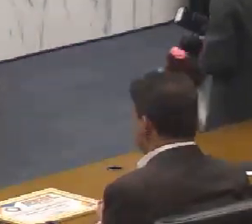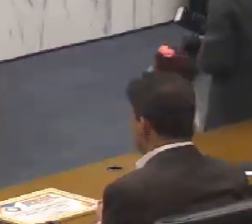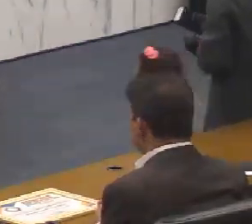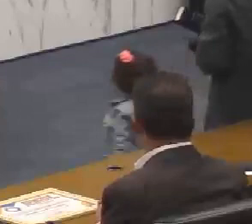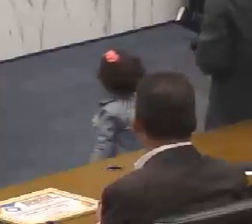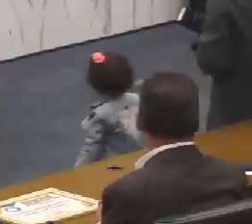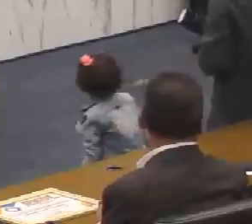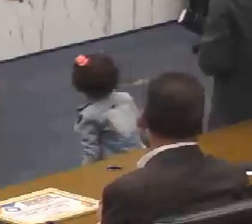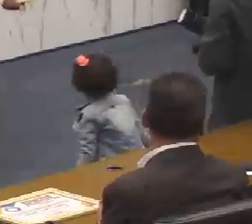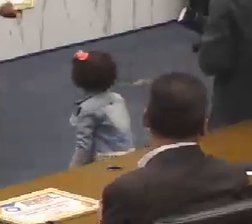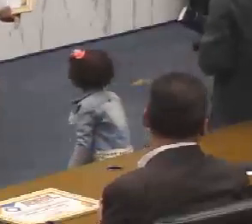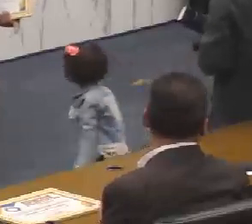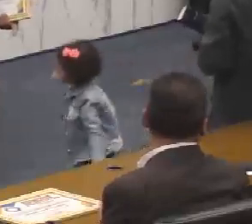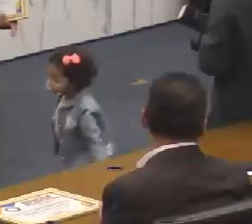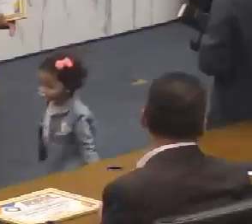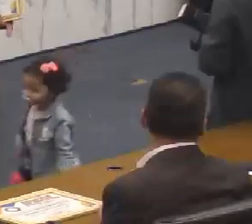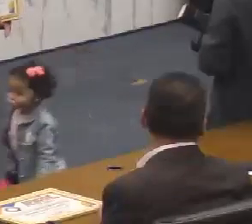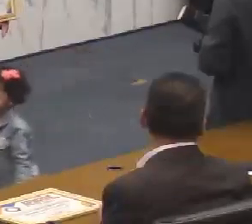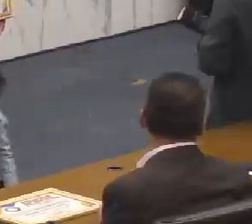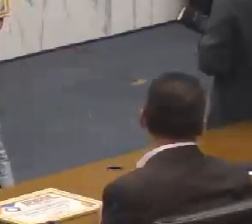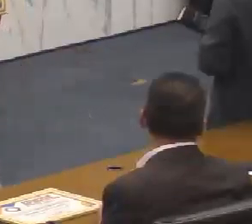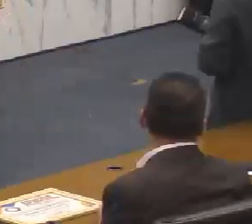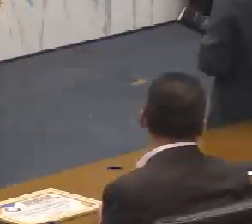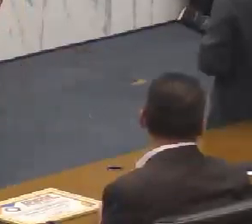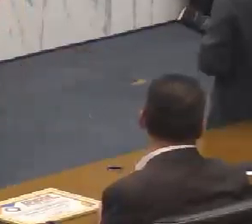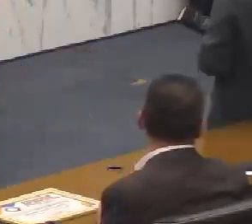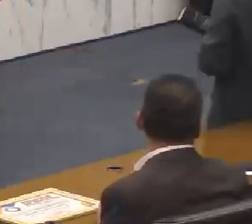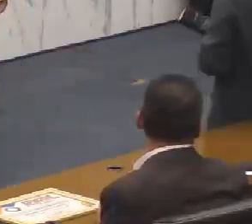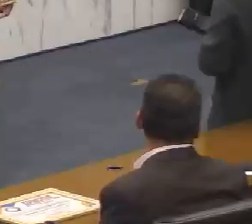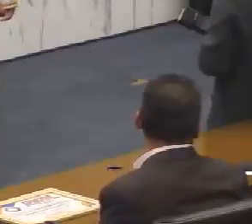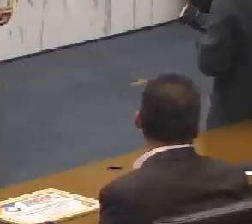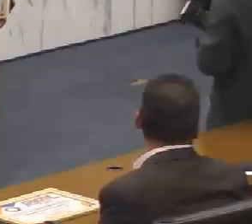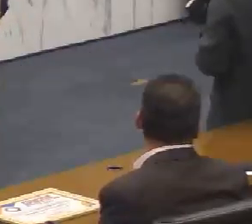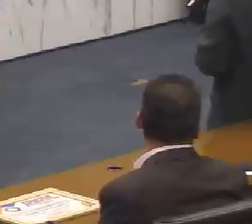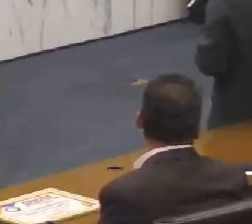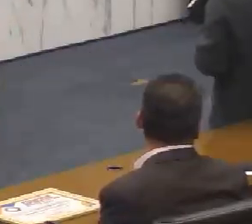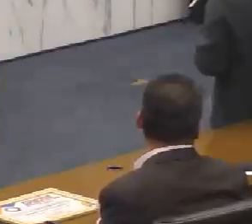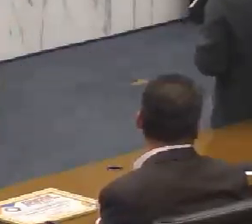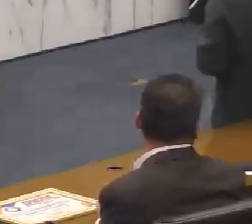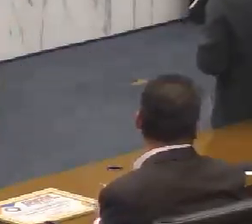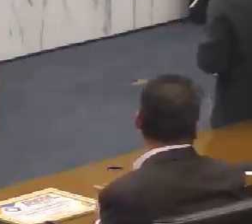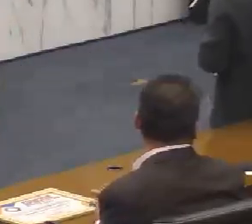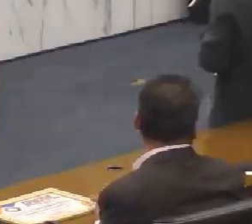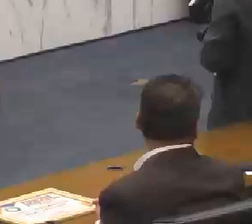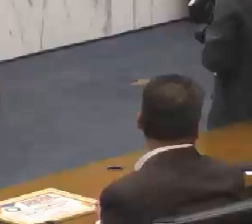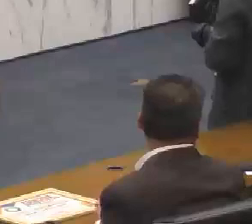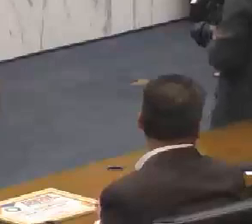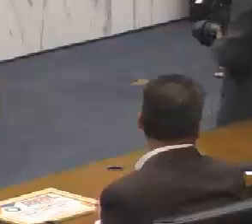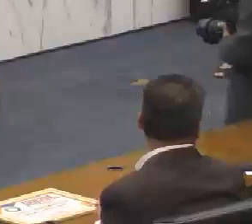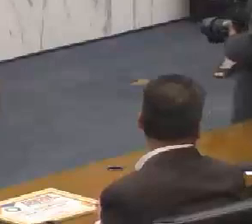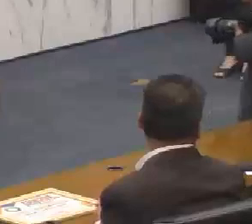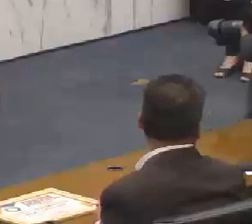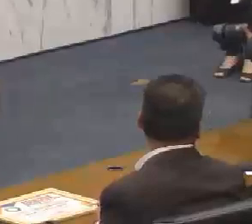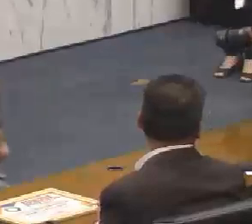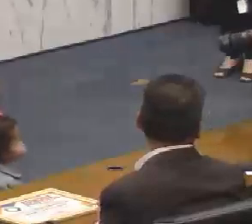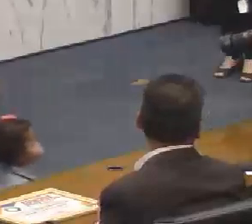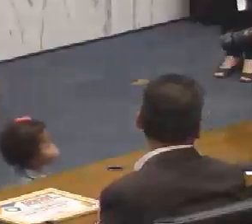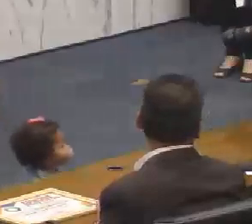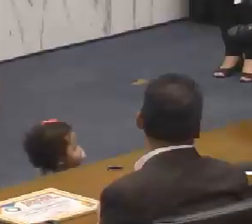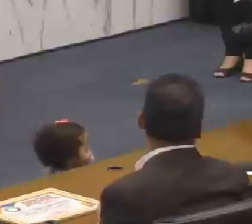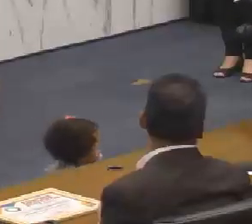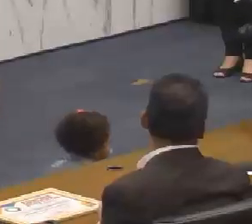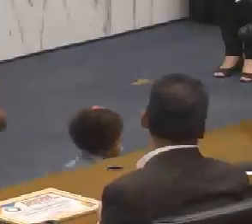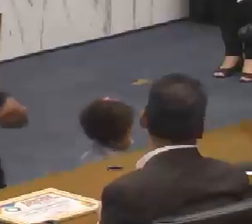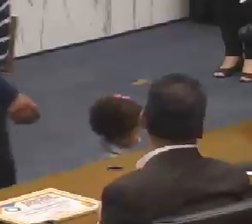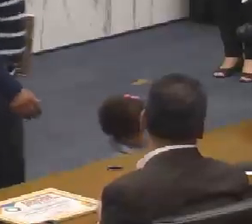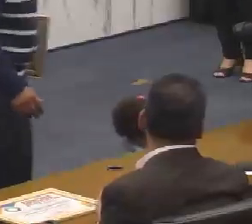toda pedra no caminho. Você pode retirar uma flor que tem espinho,